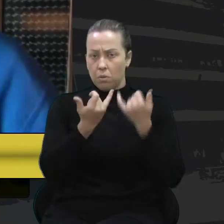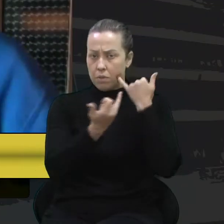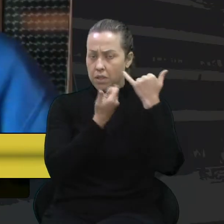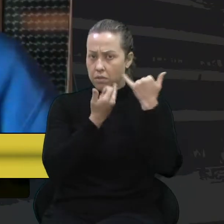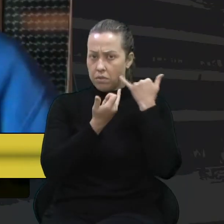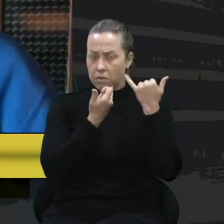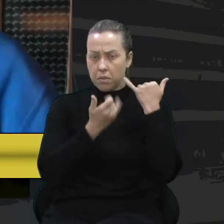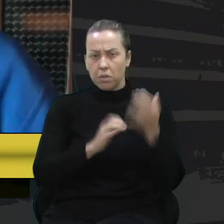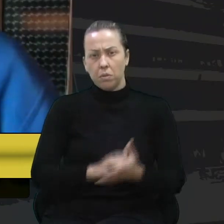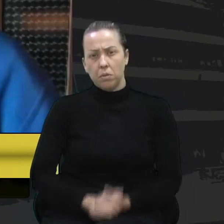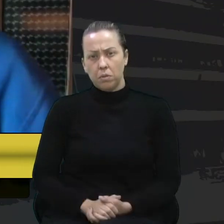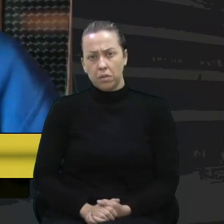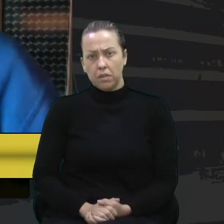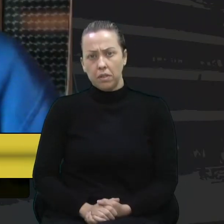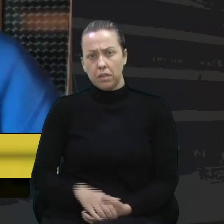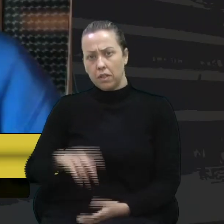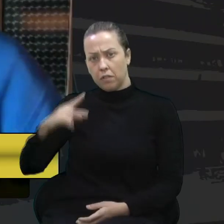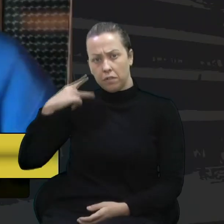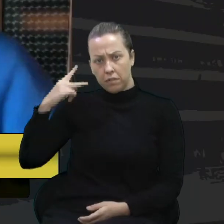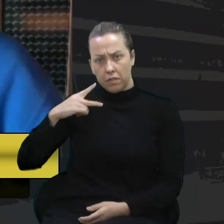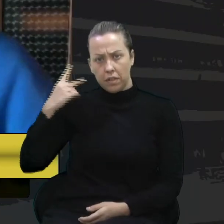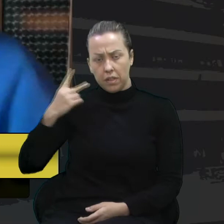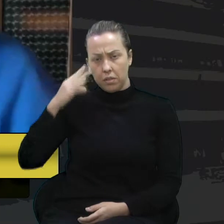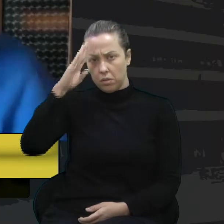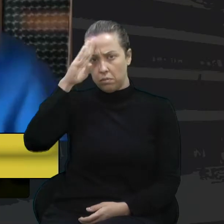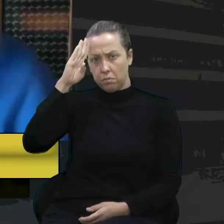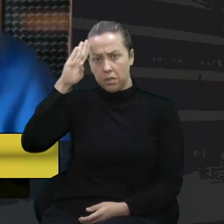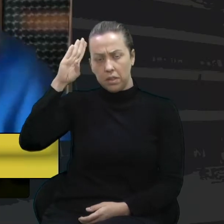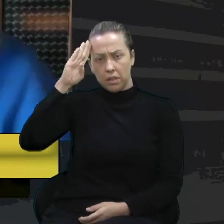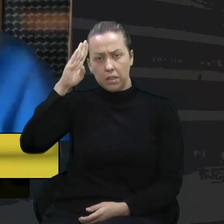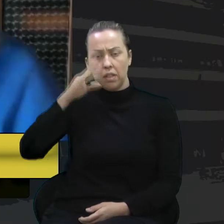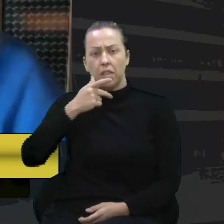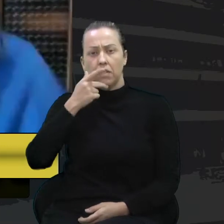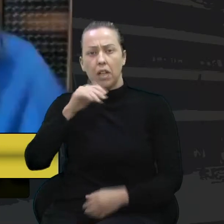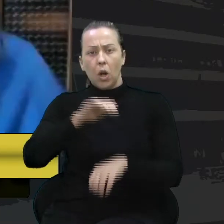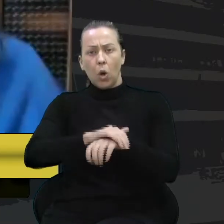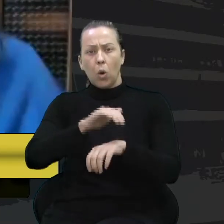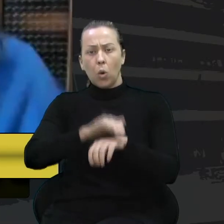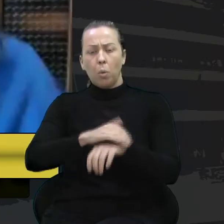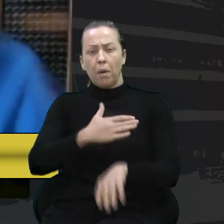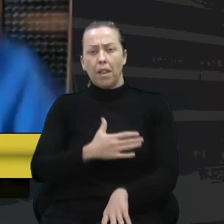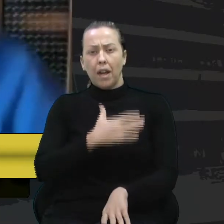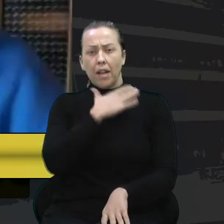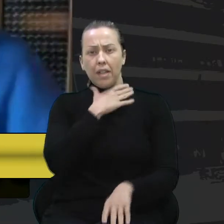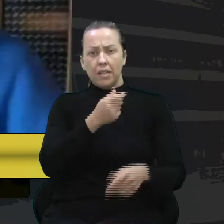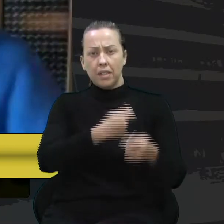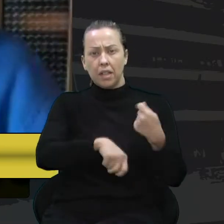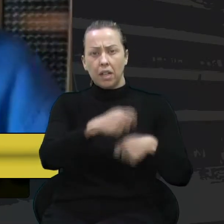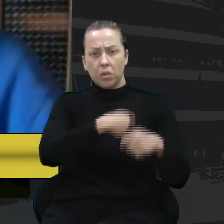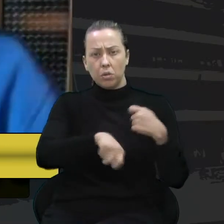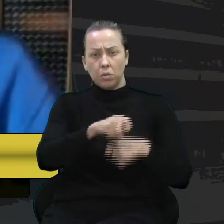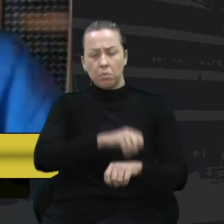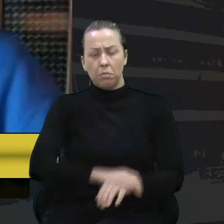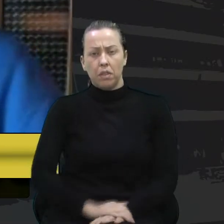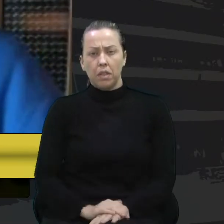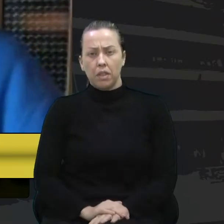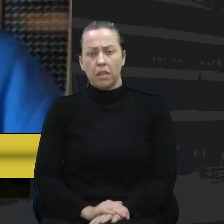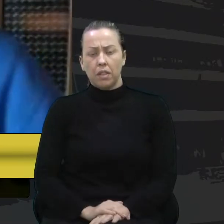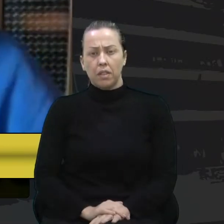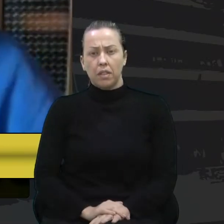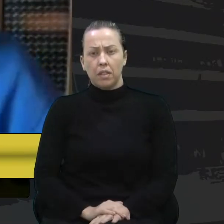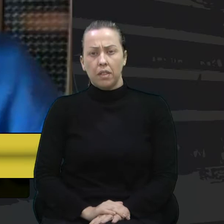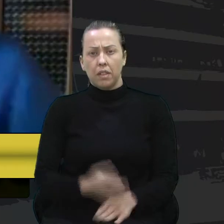né? O vereador Bressan coloca como se a culpa da crise econômica fosse a questão